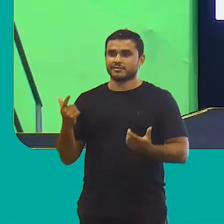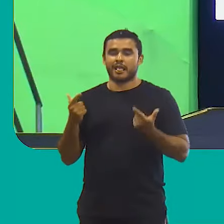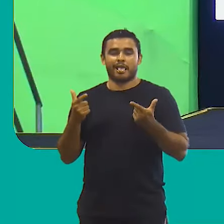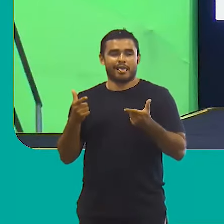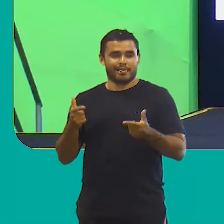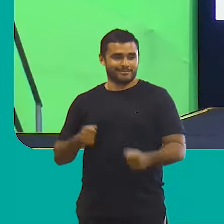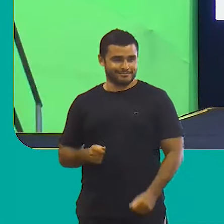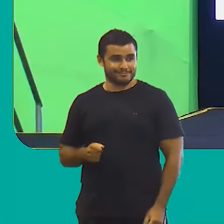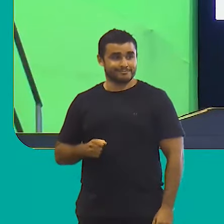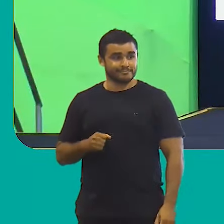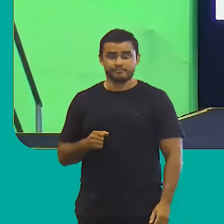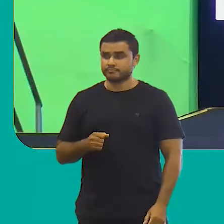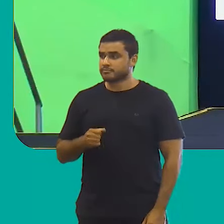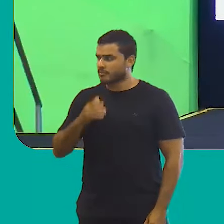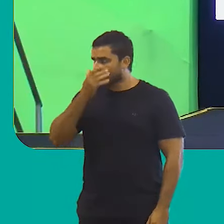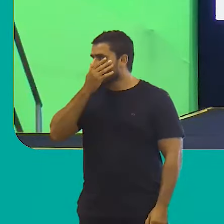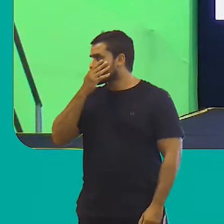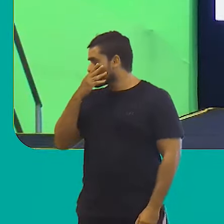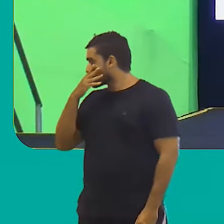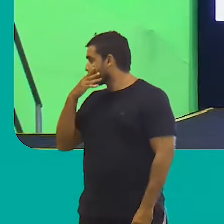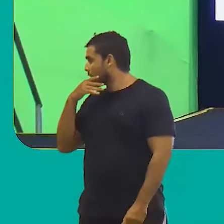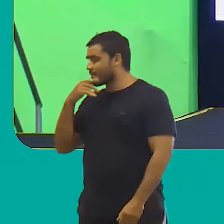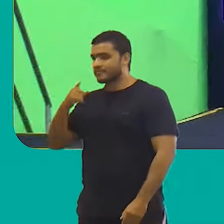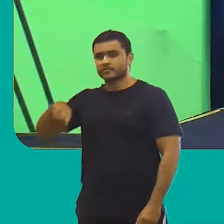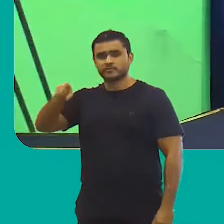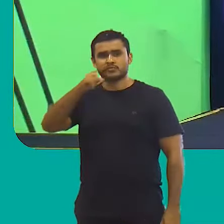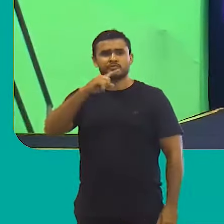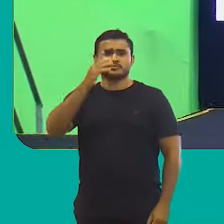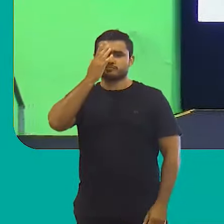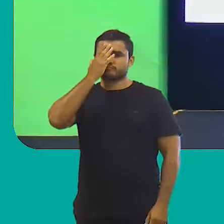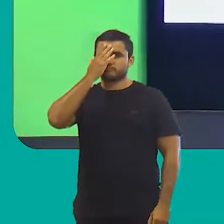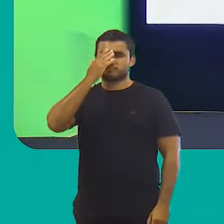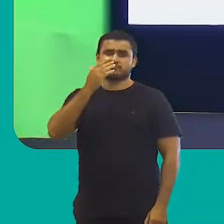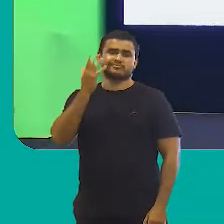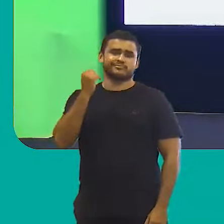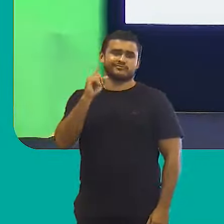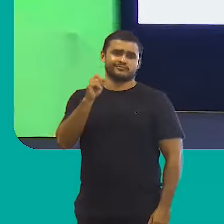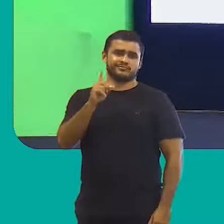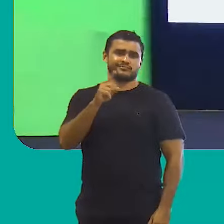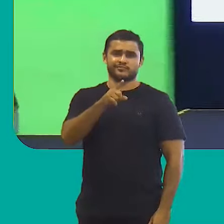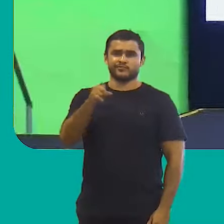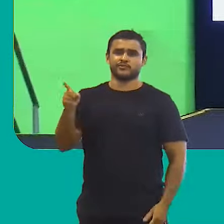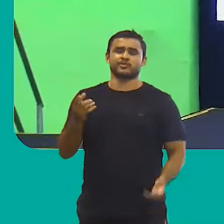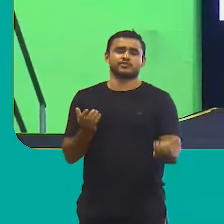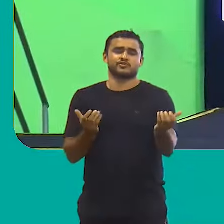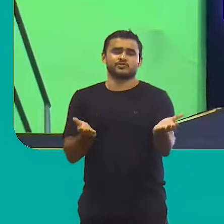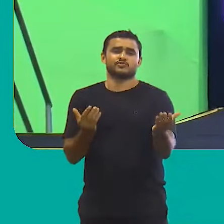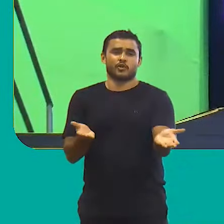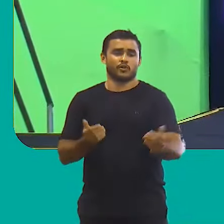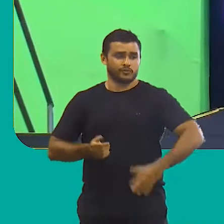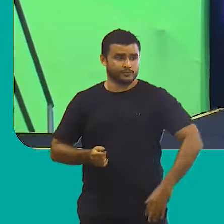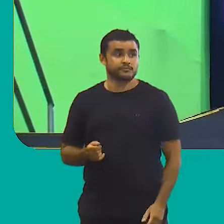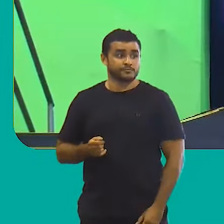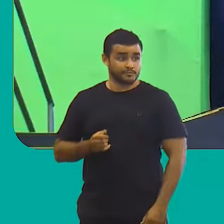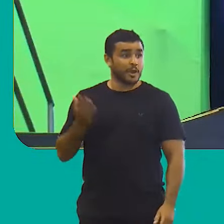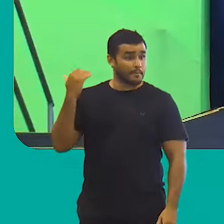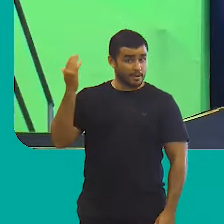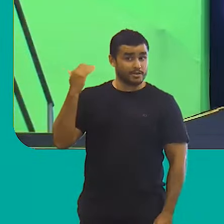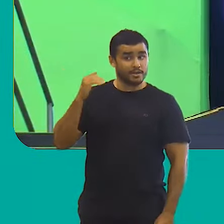Mas fazia isso, eu sei. Vocês são muito jovens, não viveram isso, não tiveram essa experiência. Mas era um negócio